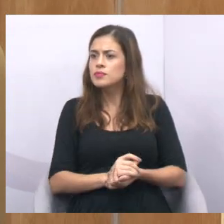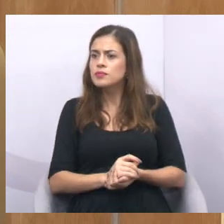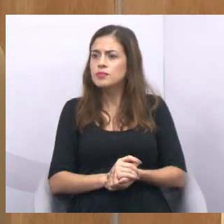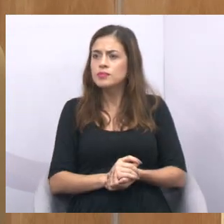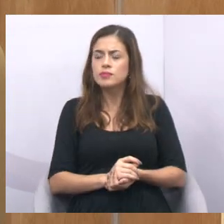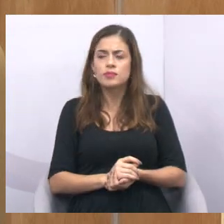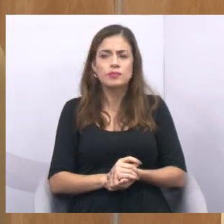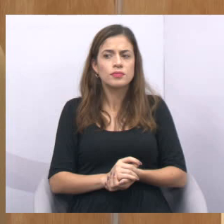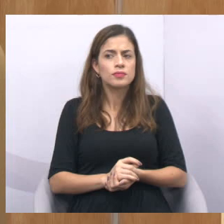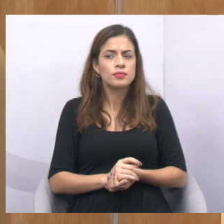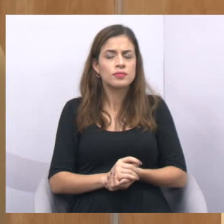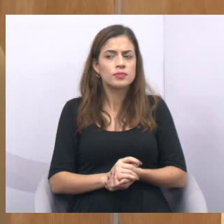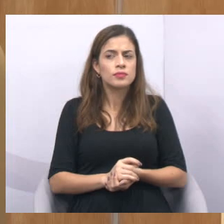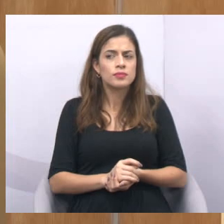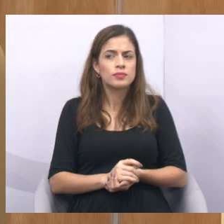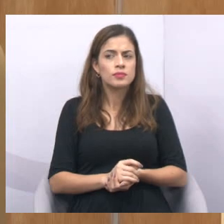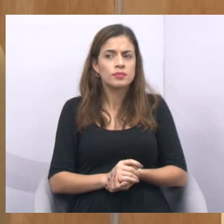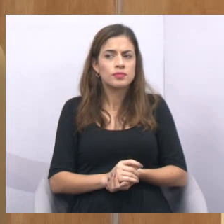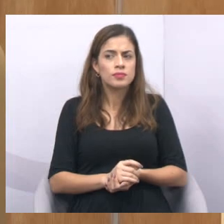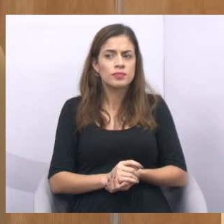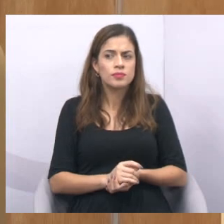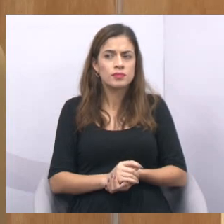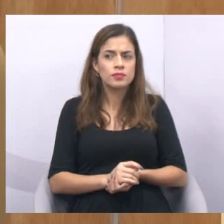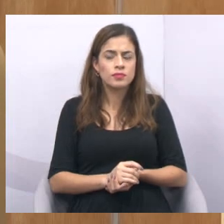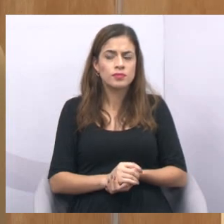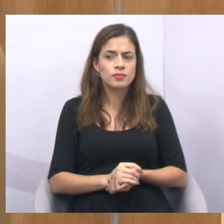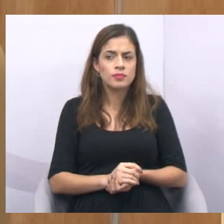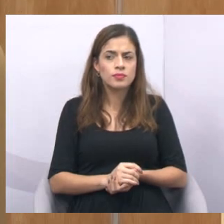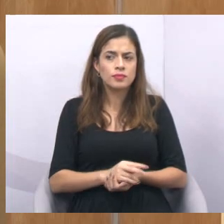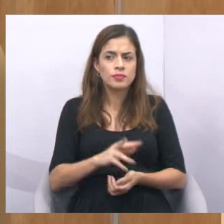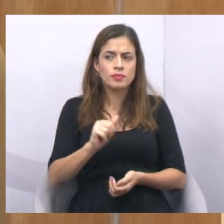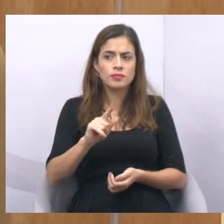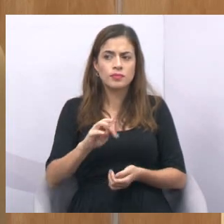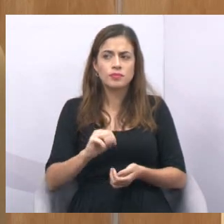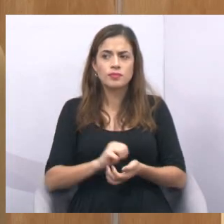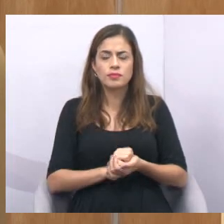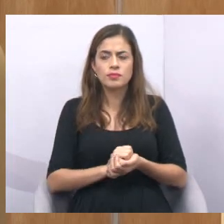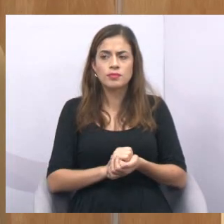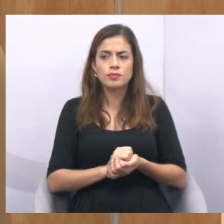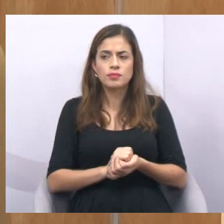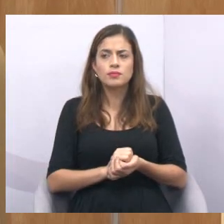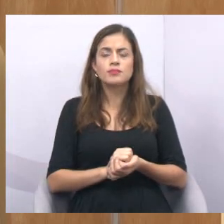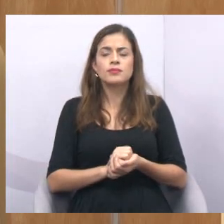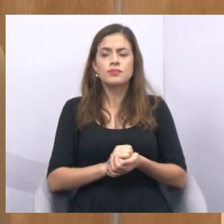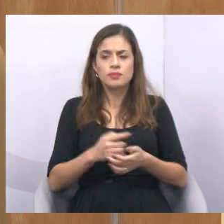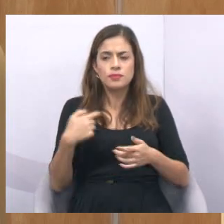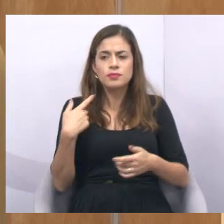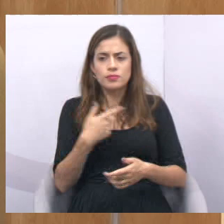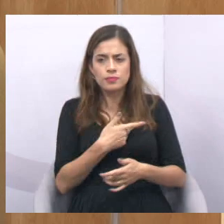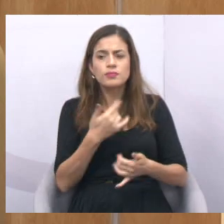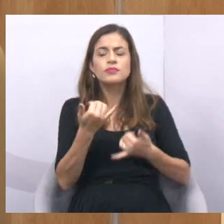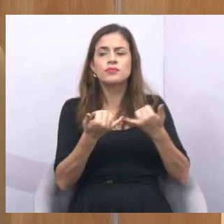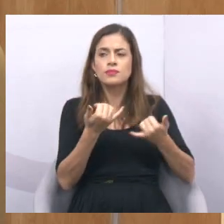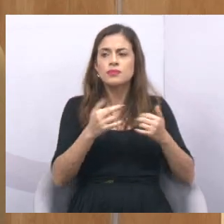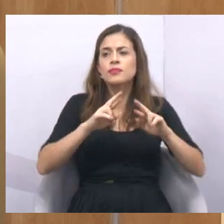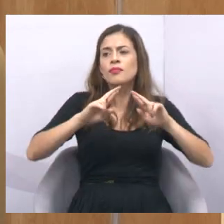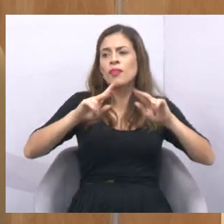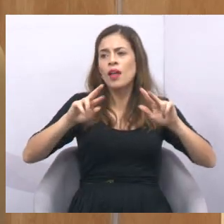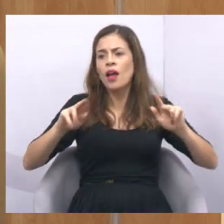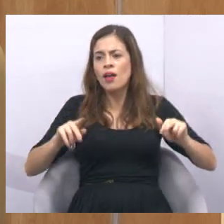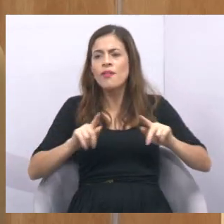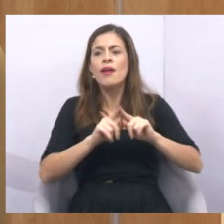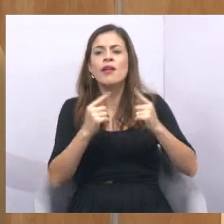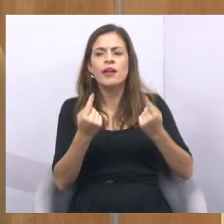Zé Luiz em Franca, e o Valtão no Flamengo, e eu no Corinthians, quer dizer, e o Bira também, e Mical. Então a gente sabia o